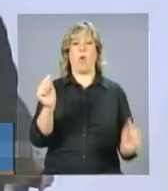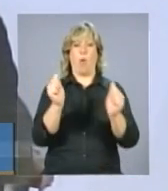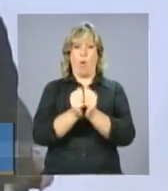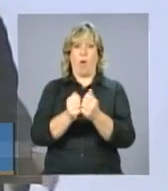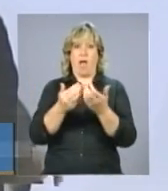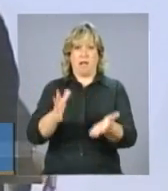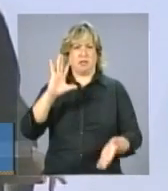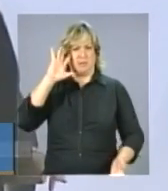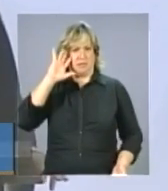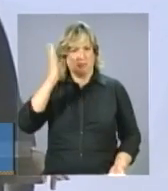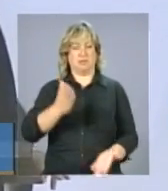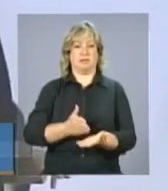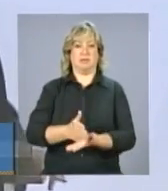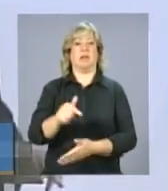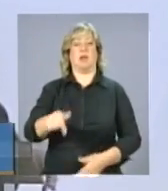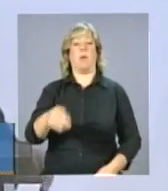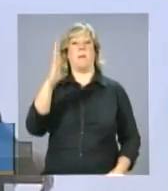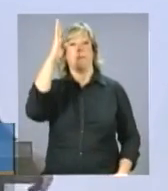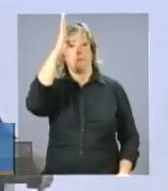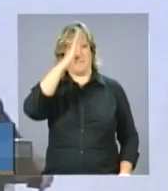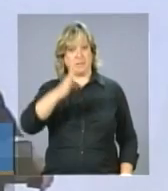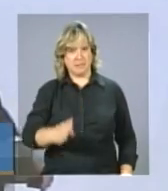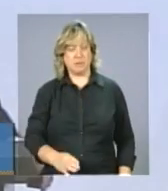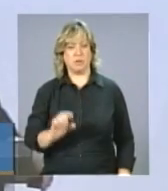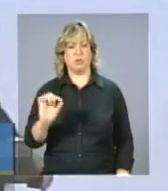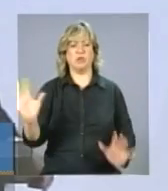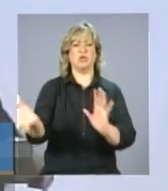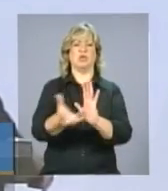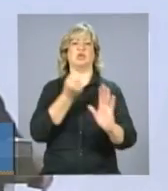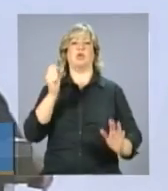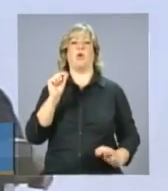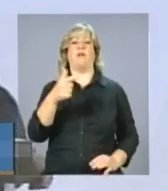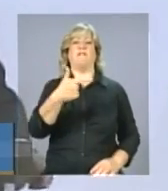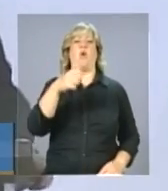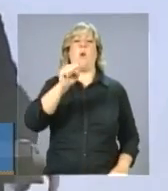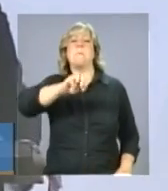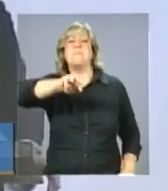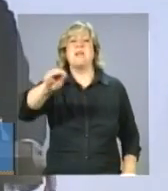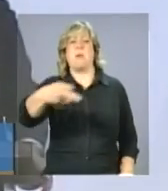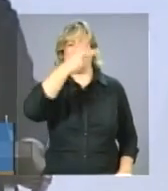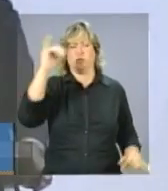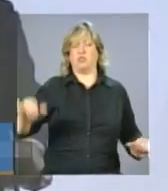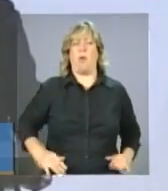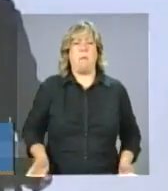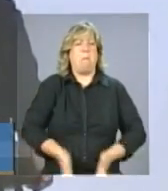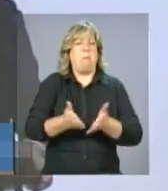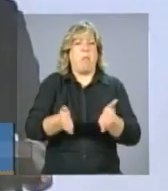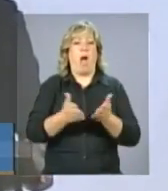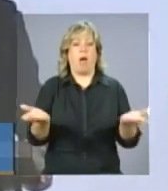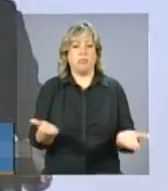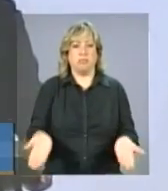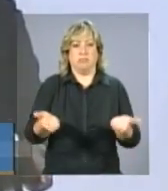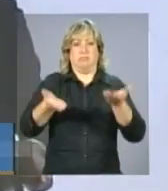essa determinação que o Brasil tirou 28 milhões de pessoas da pobreza e elevou